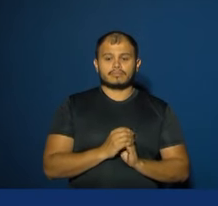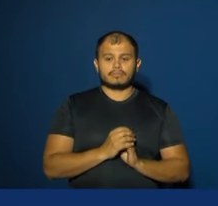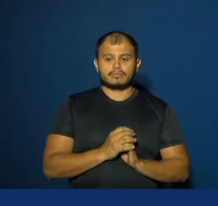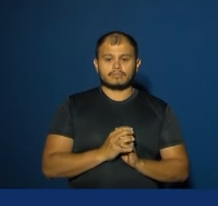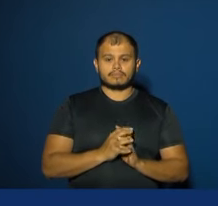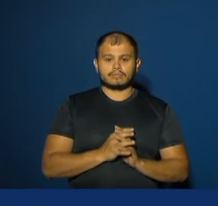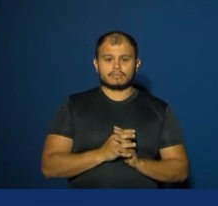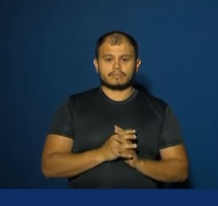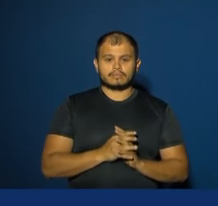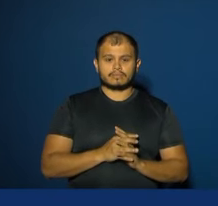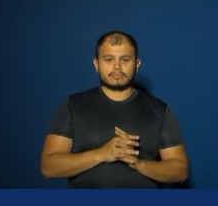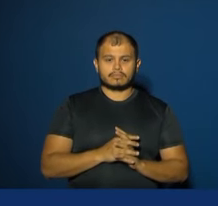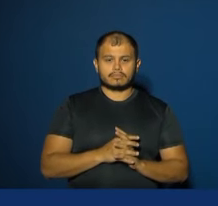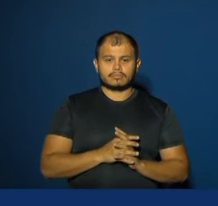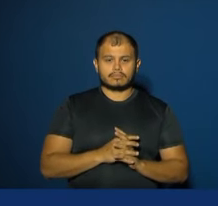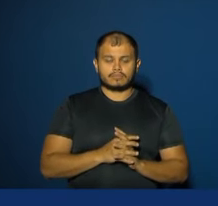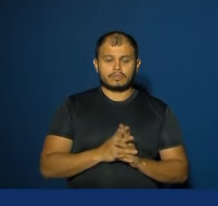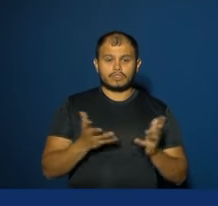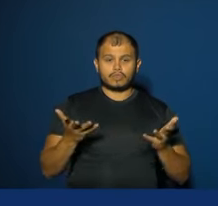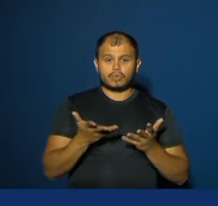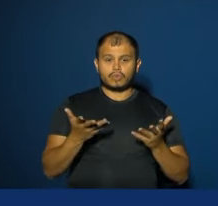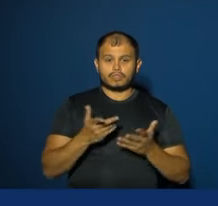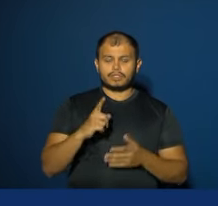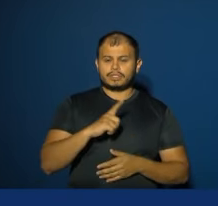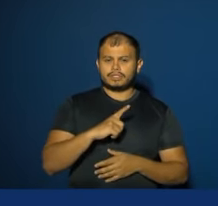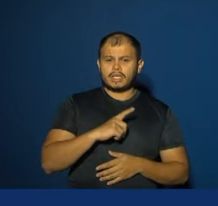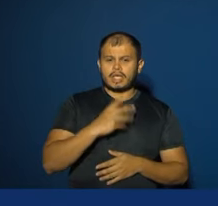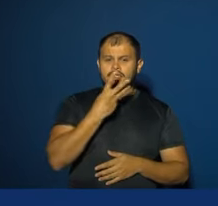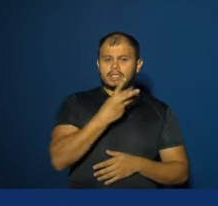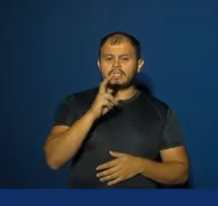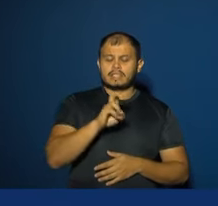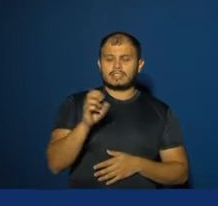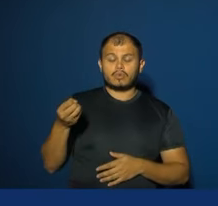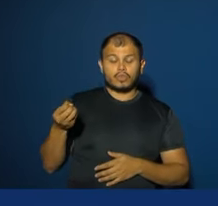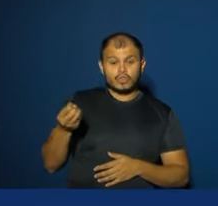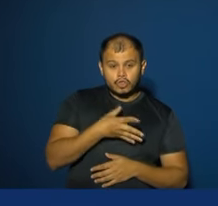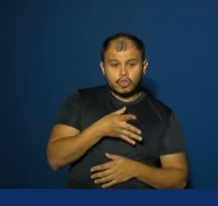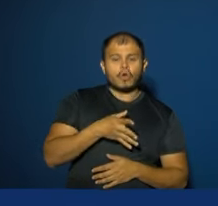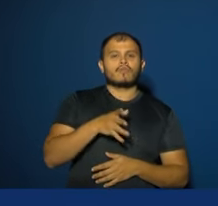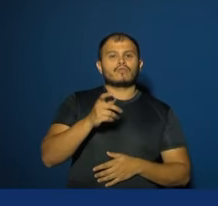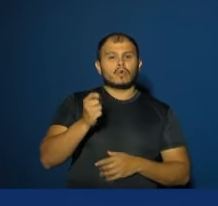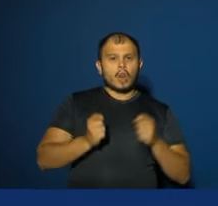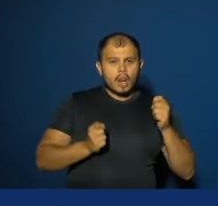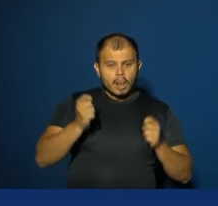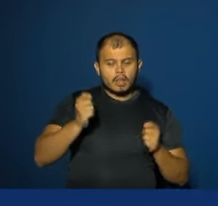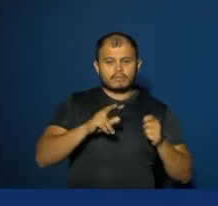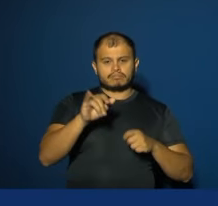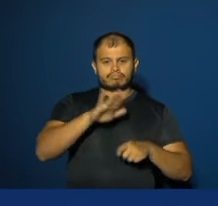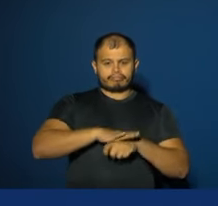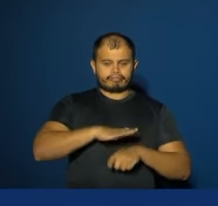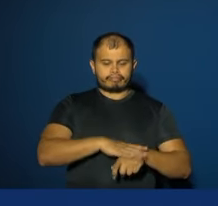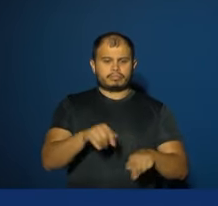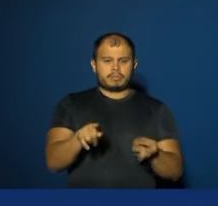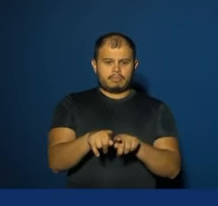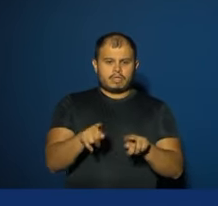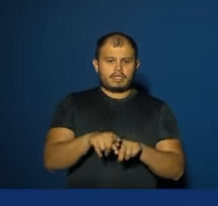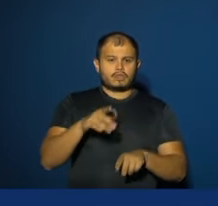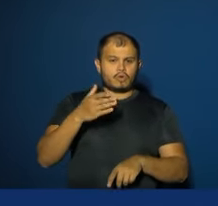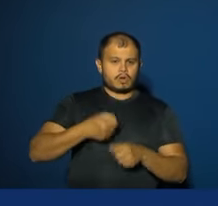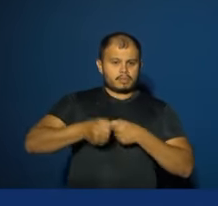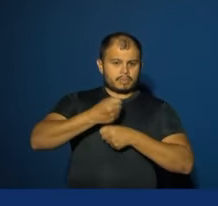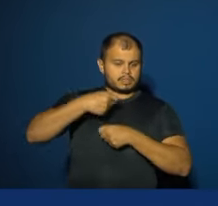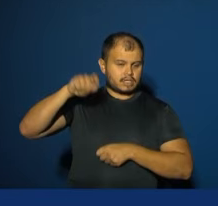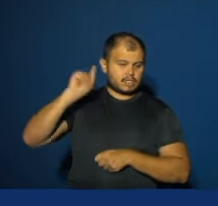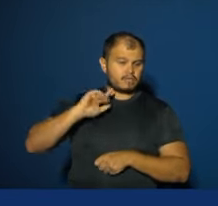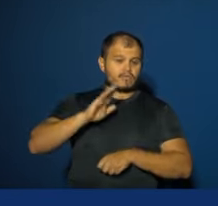um um rol de 35 novos leilões novos para os próximos anos tá o ano passado nós fizemos três